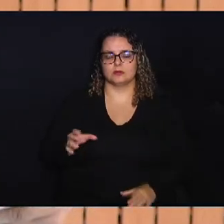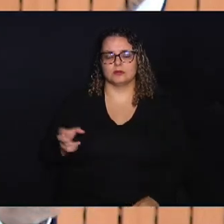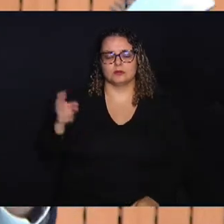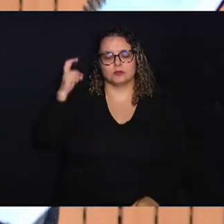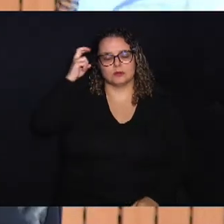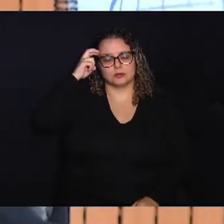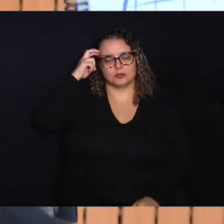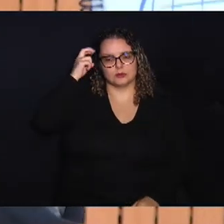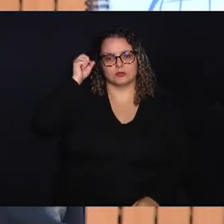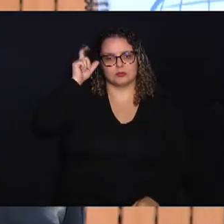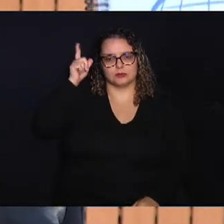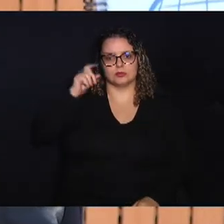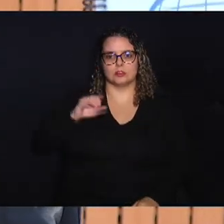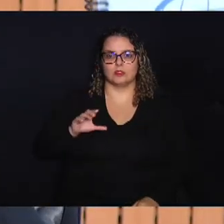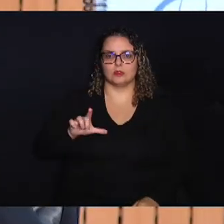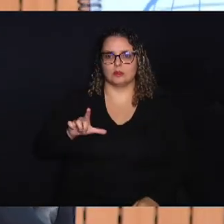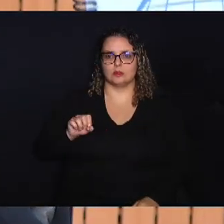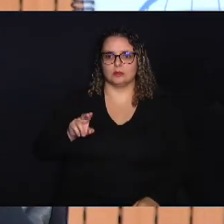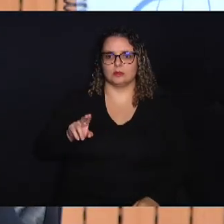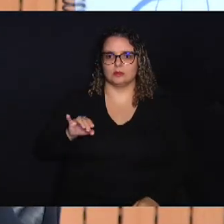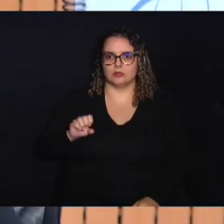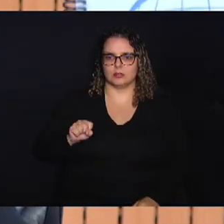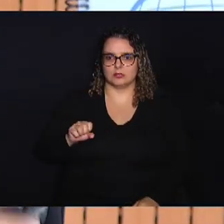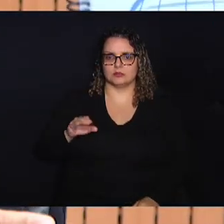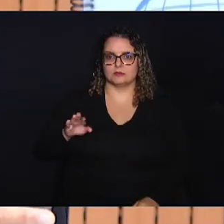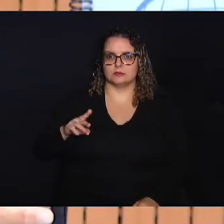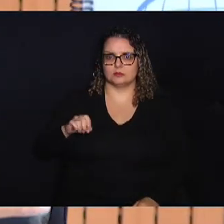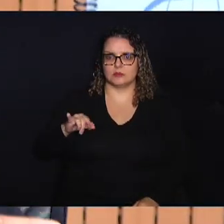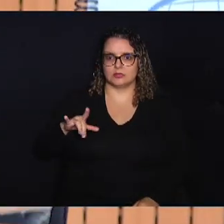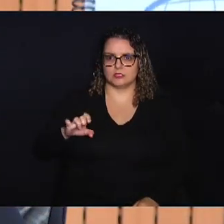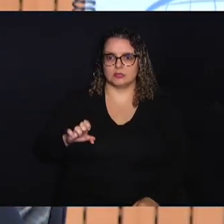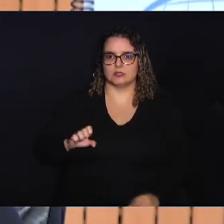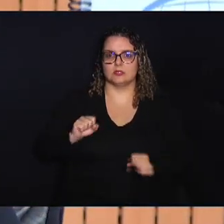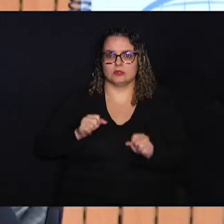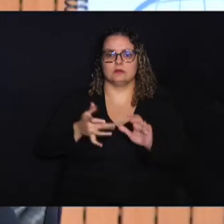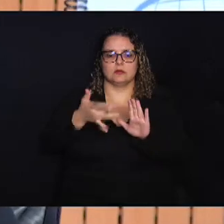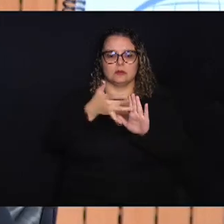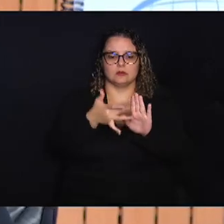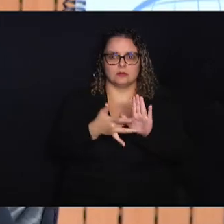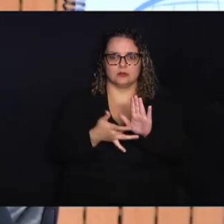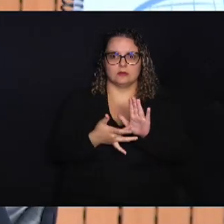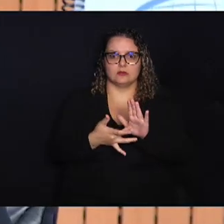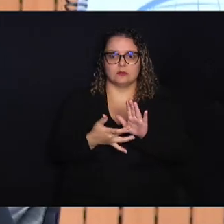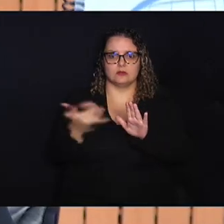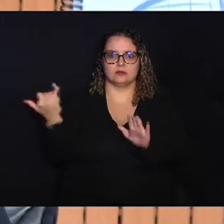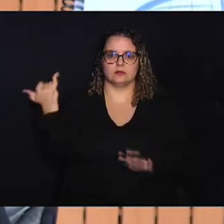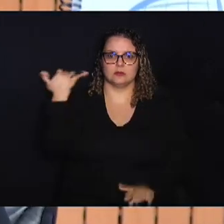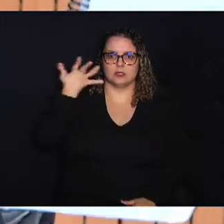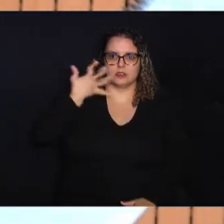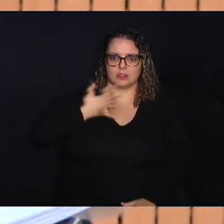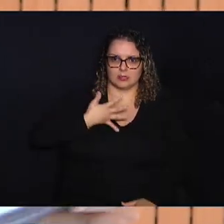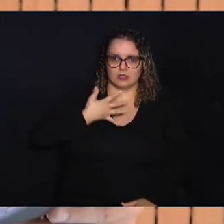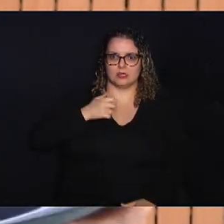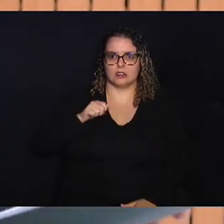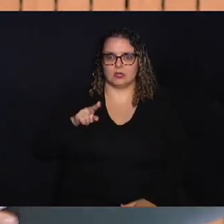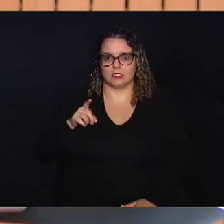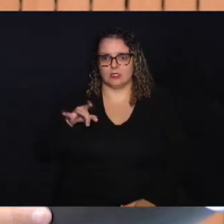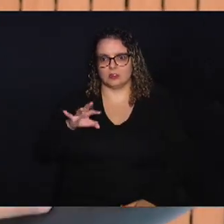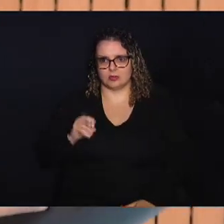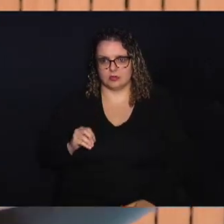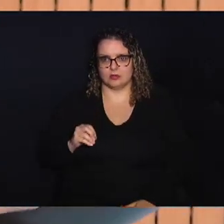que podem também depois transformar a pauta em áudio, né, para que possam ouvir e